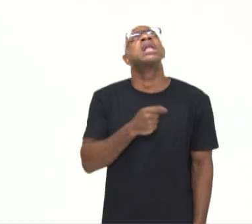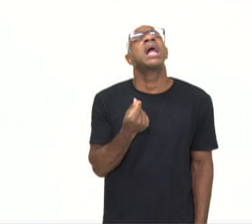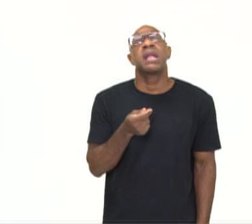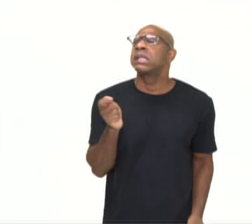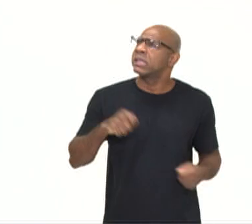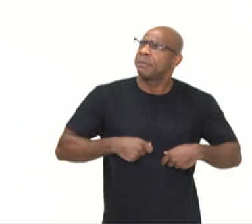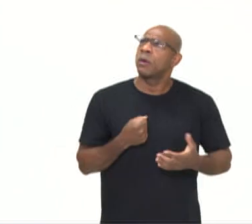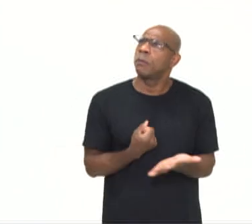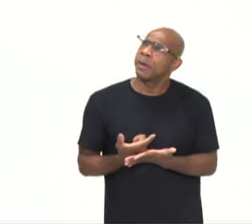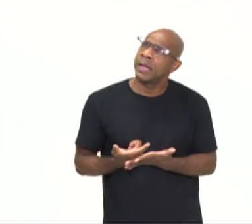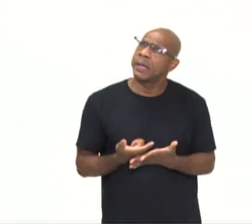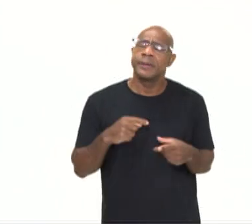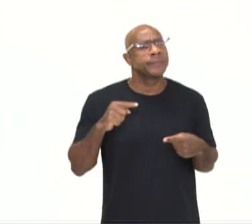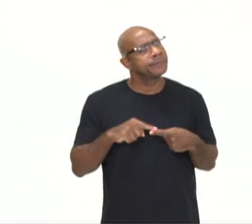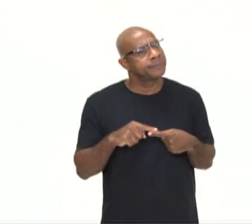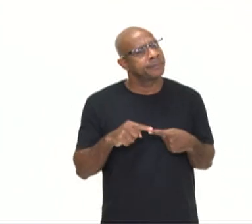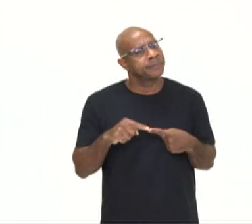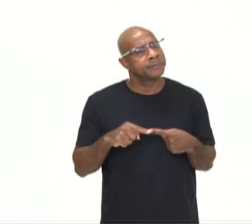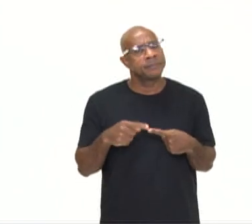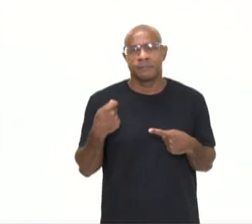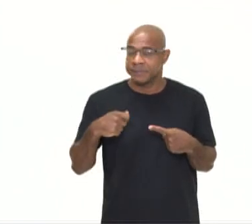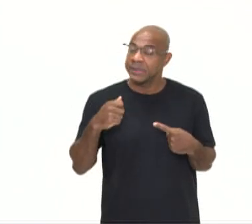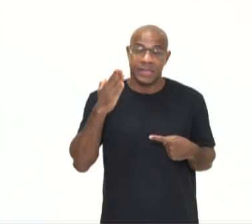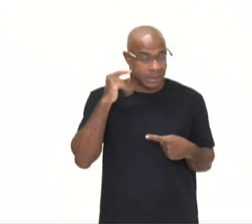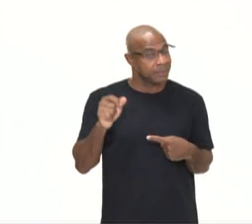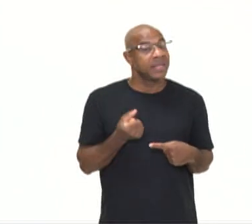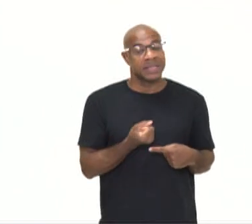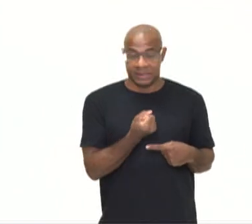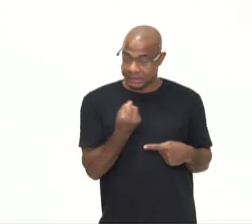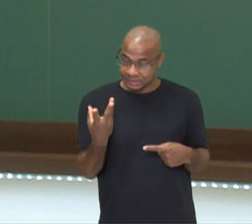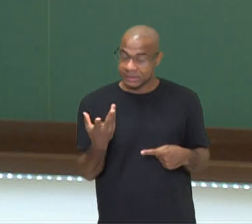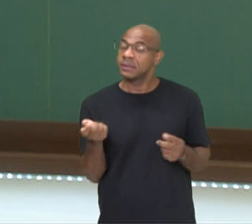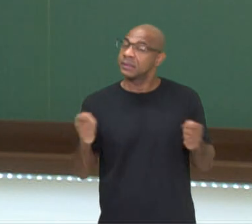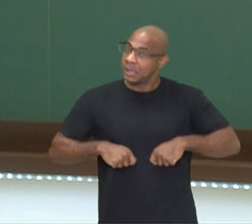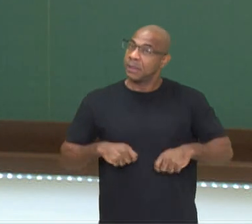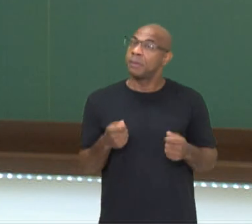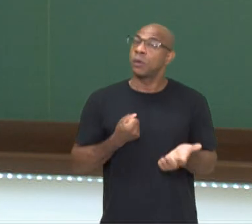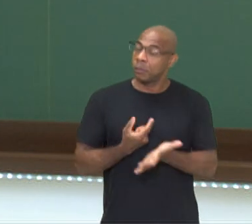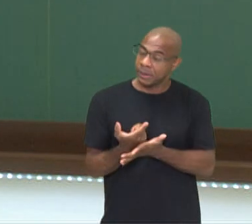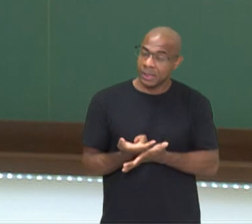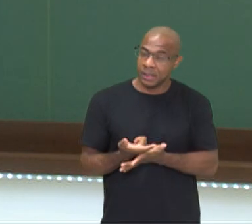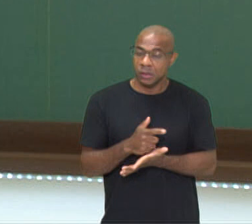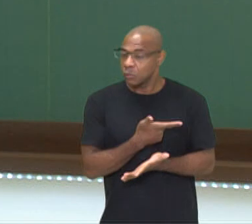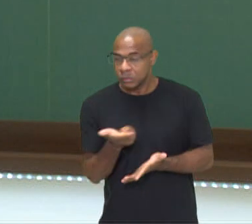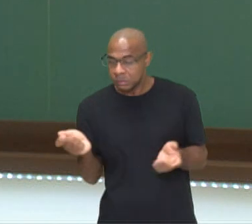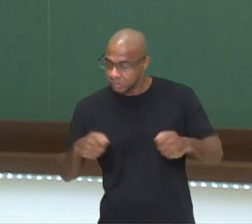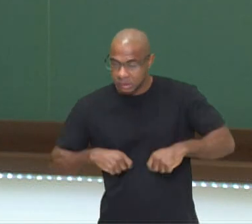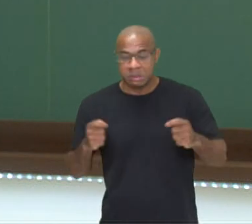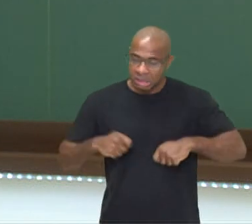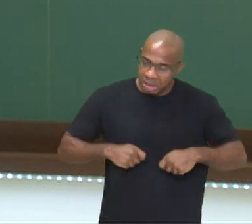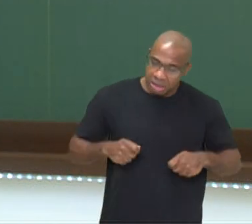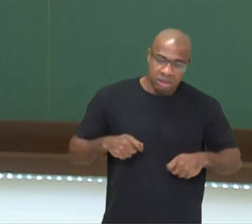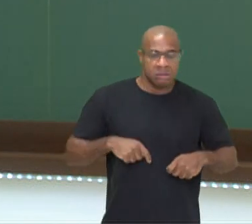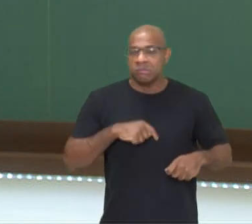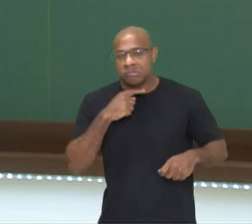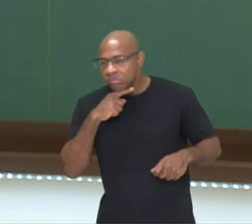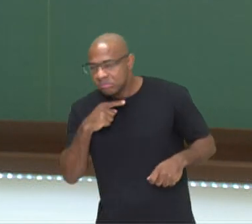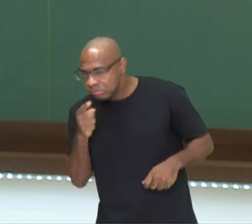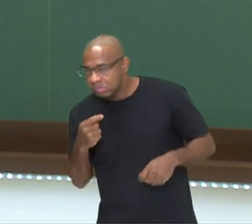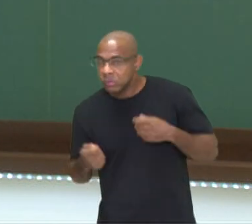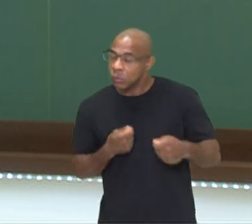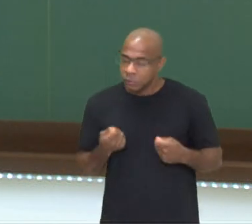tem que fazer esse levantamento para saber se você tem a condição de comprar ou não, tá? Se nós temos a condição de comprar esse bem